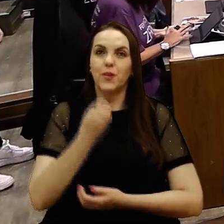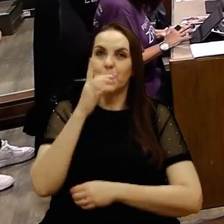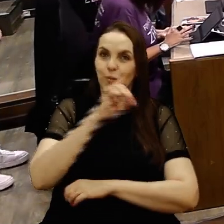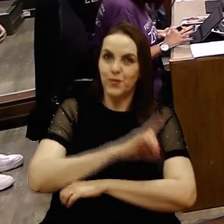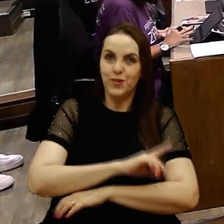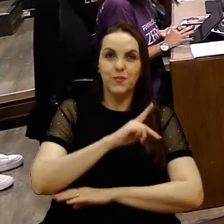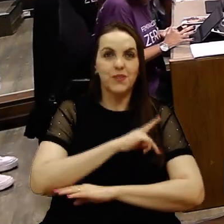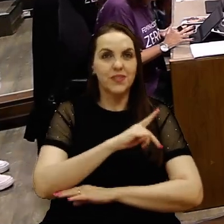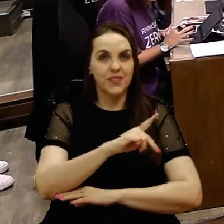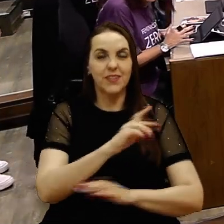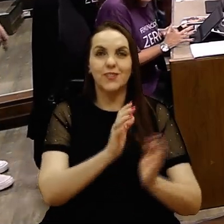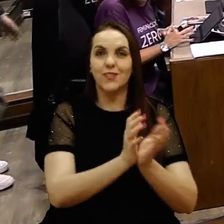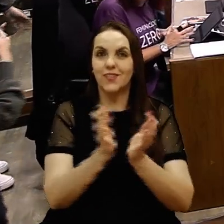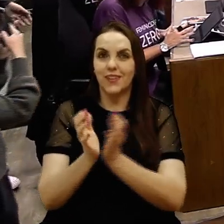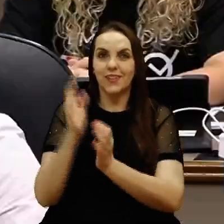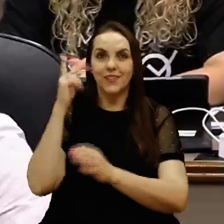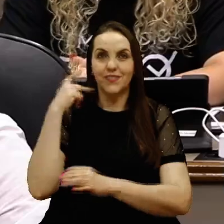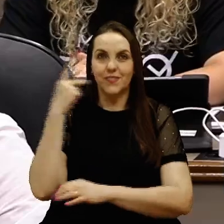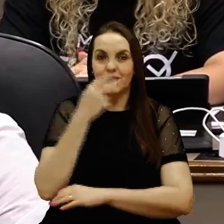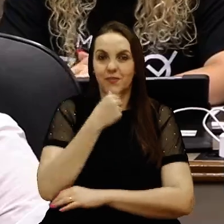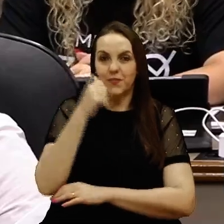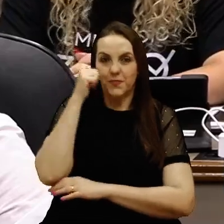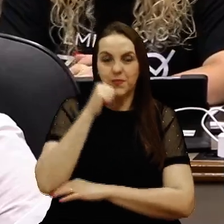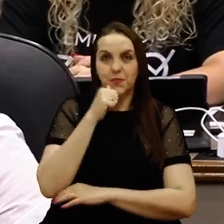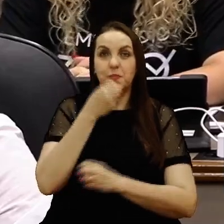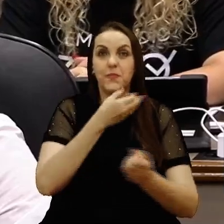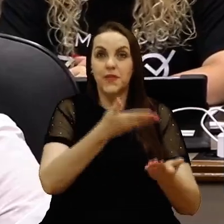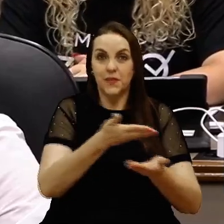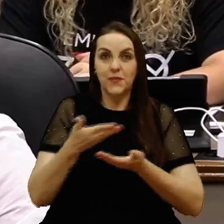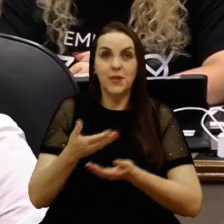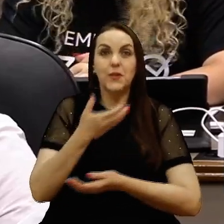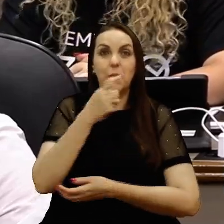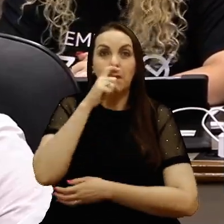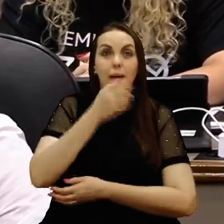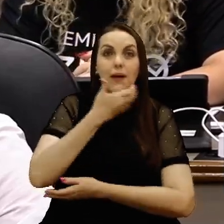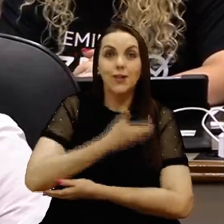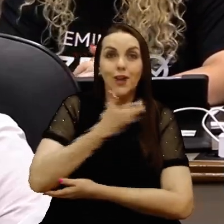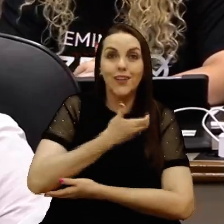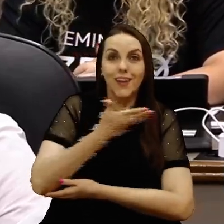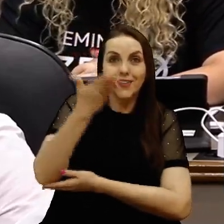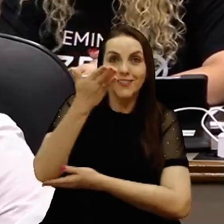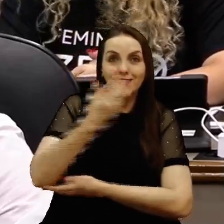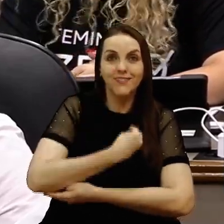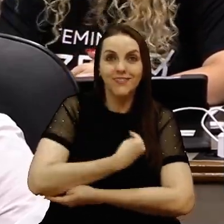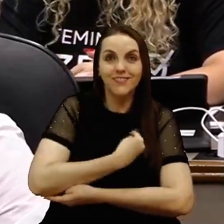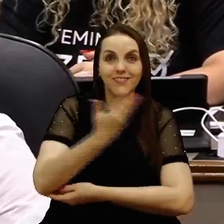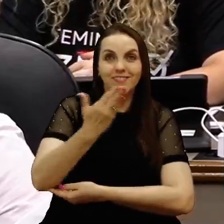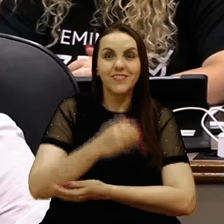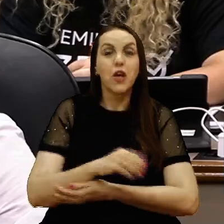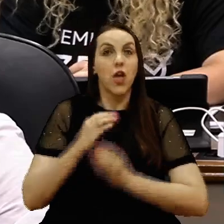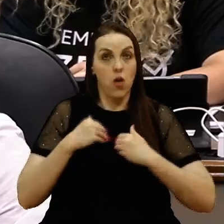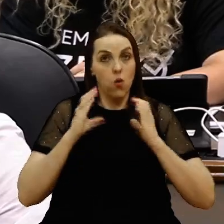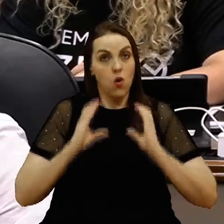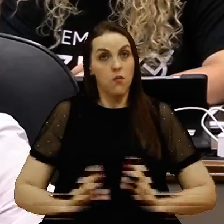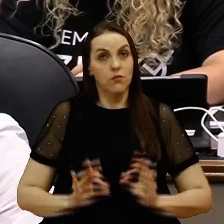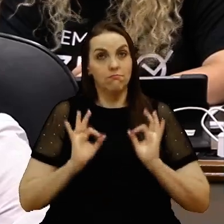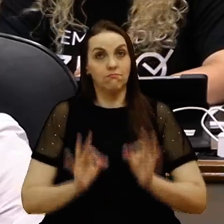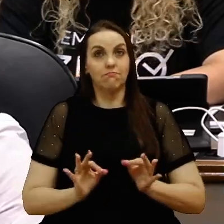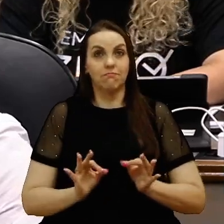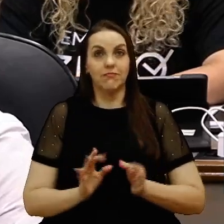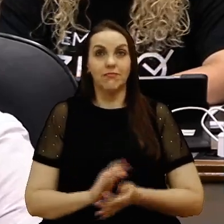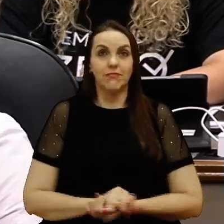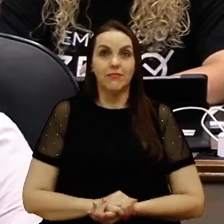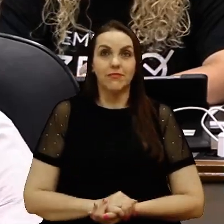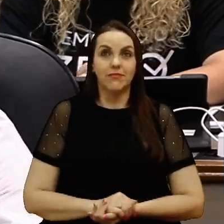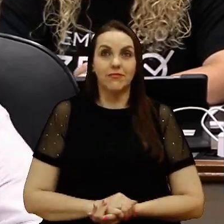senhor presidente, nobres colegas vereadores. Né, bem-vindo, Papai Noel, que está aqui presente hoje. Me comportei esse ano, Papai Noel.